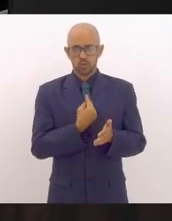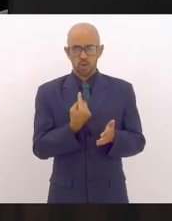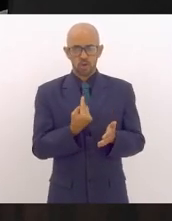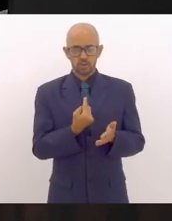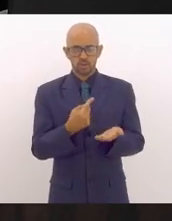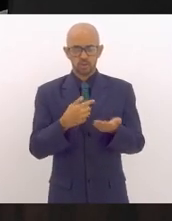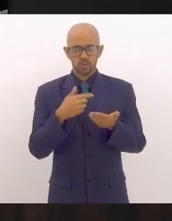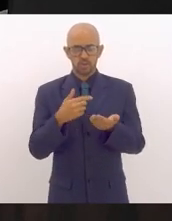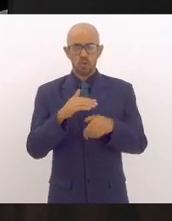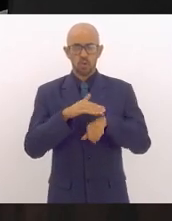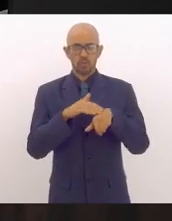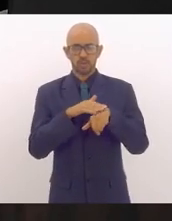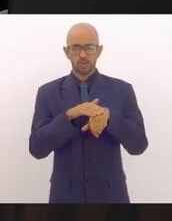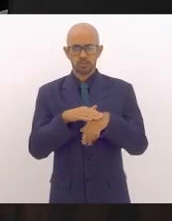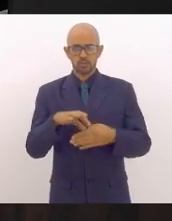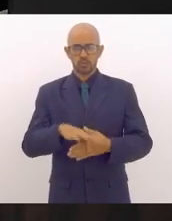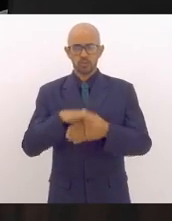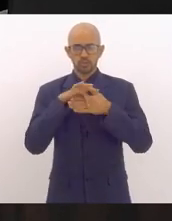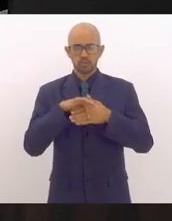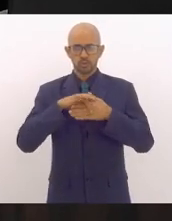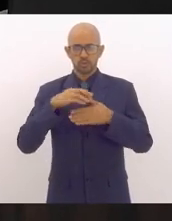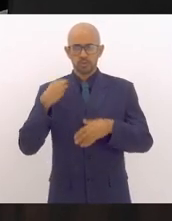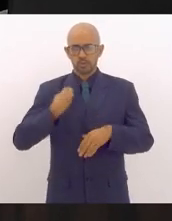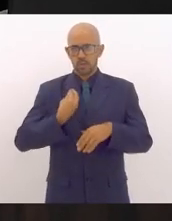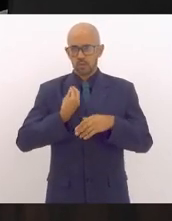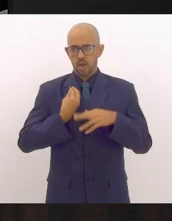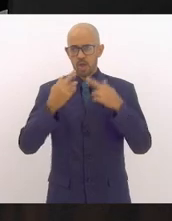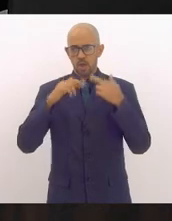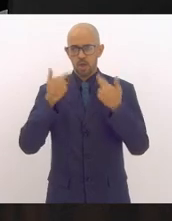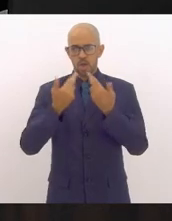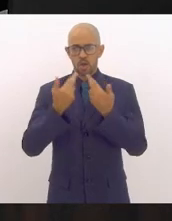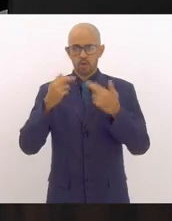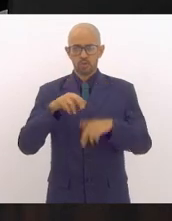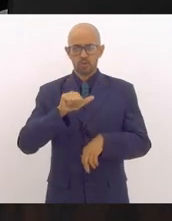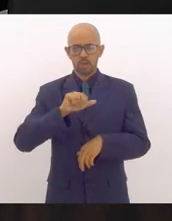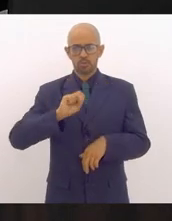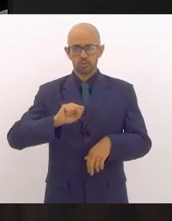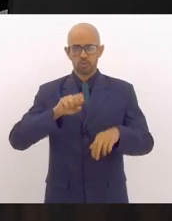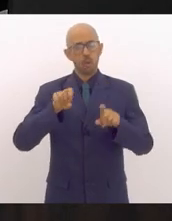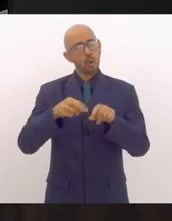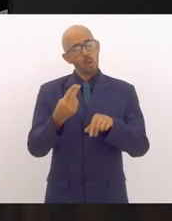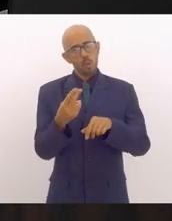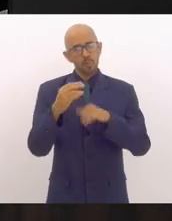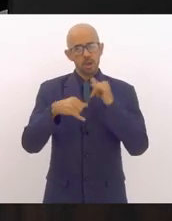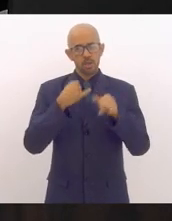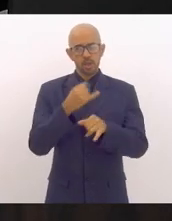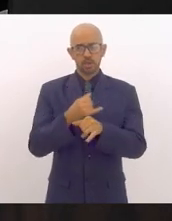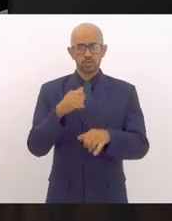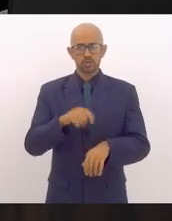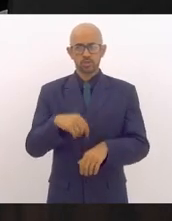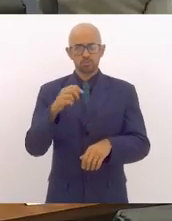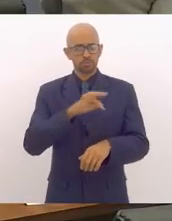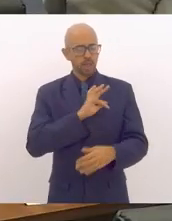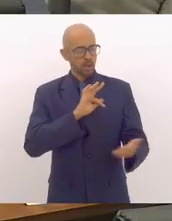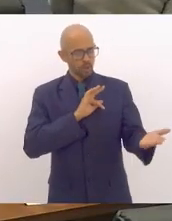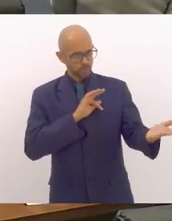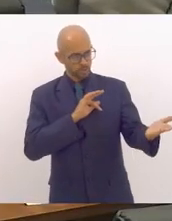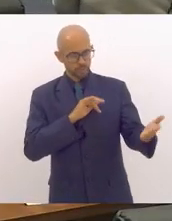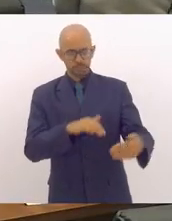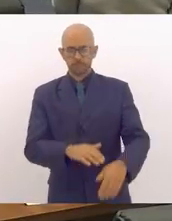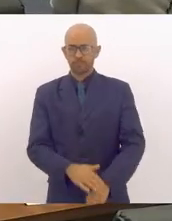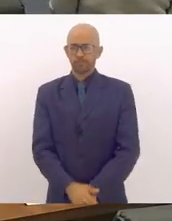com os líderes que estavam no 18º e também os líderes que estavam virtualmente. Deputada Marta Rocha.